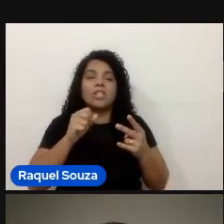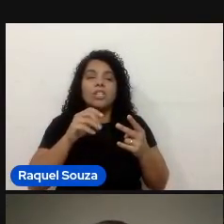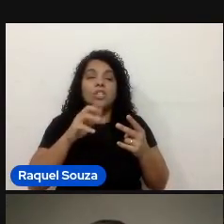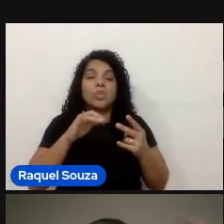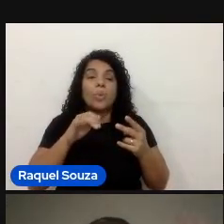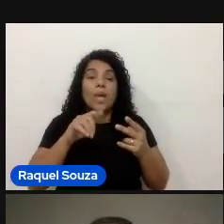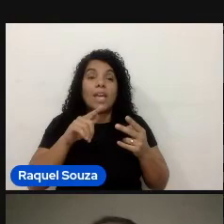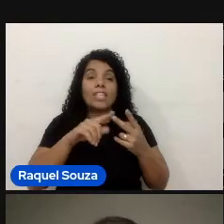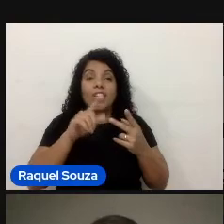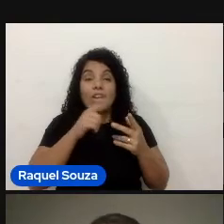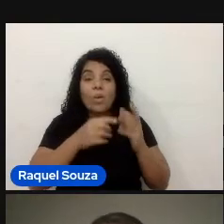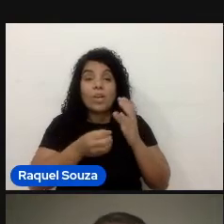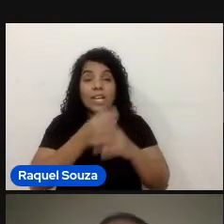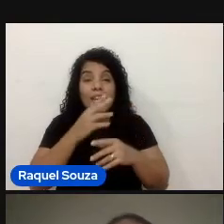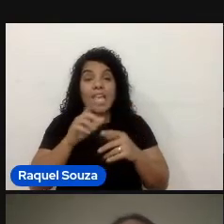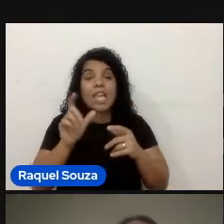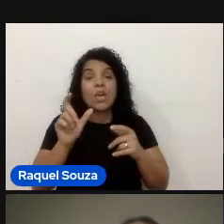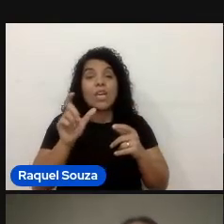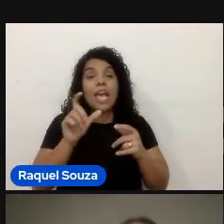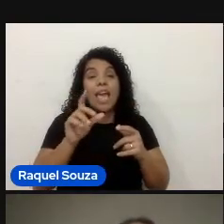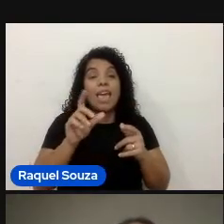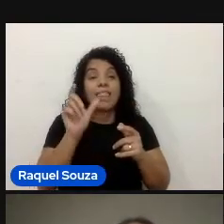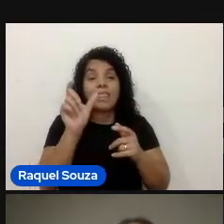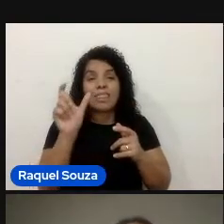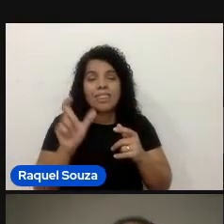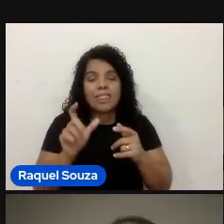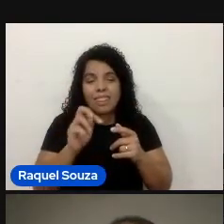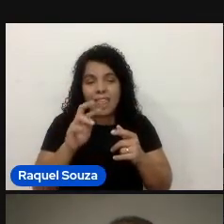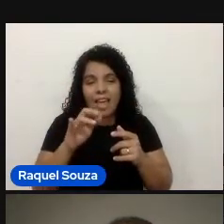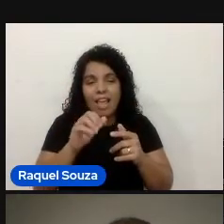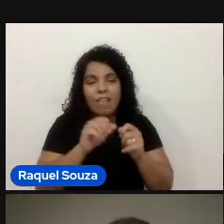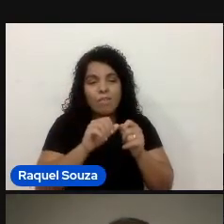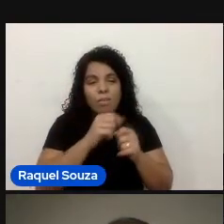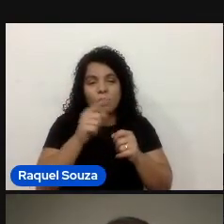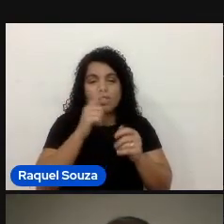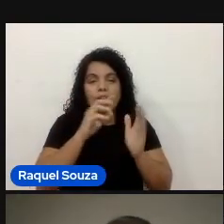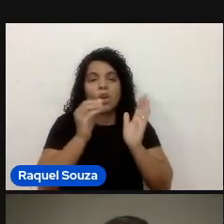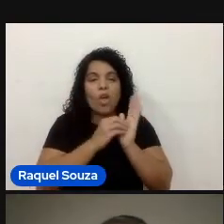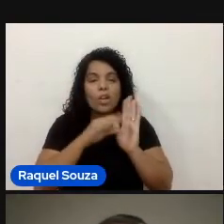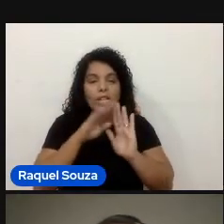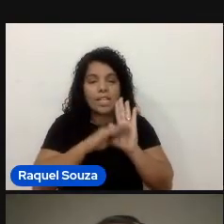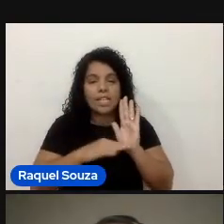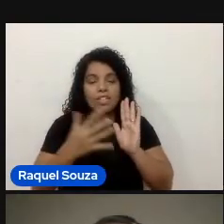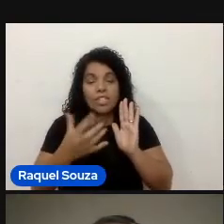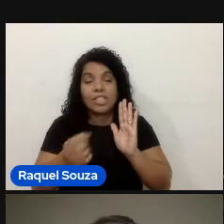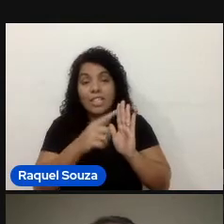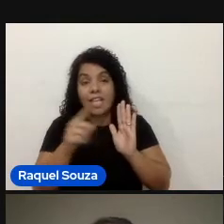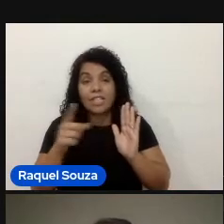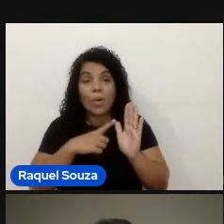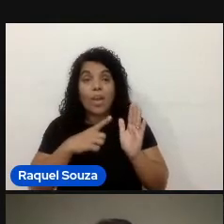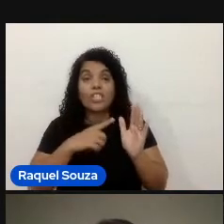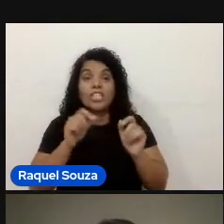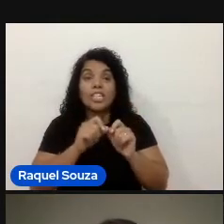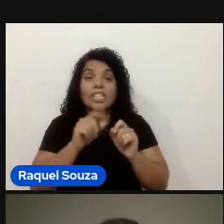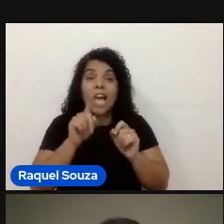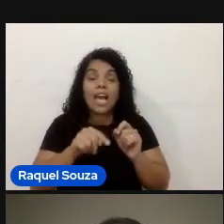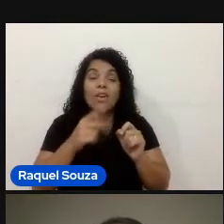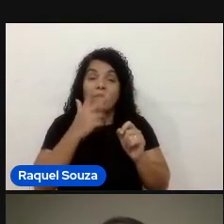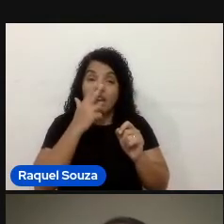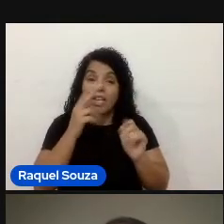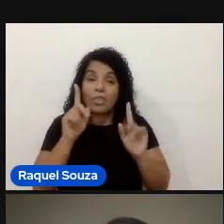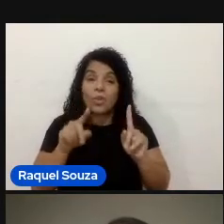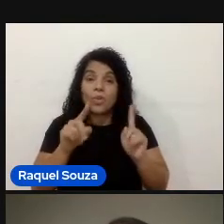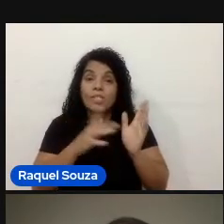para você, coloco ali critério de aceitação. A gente está num fluxo similar a um projeto real, assim, então é uma oportunidade legal